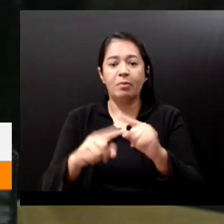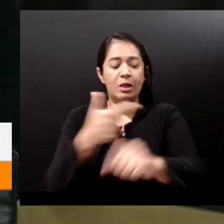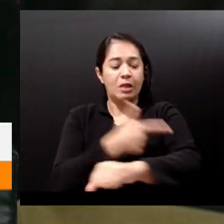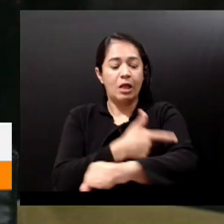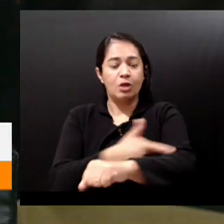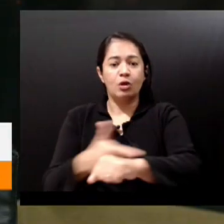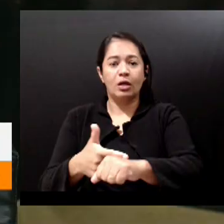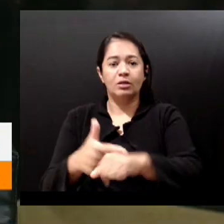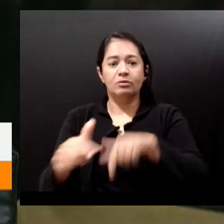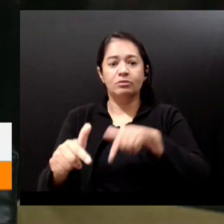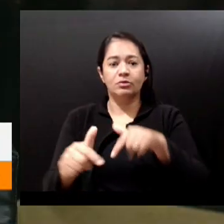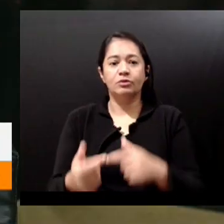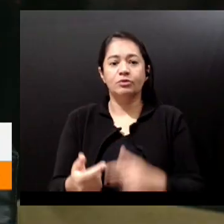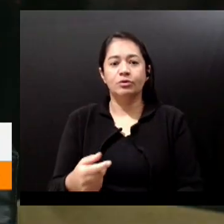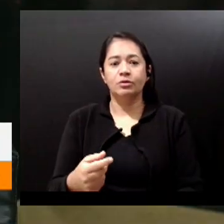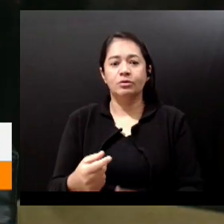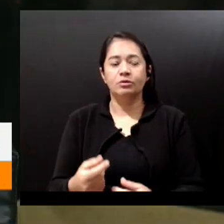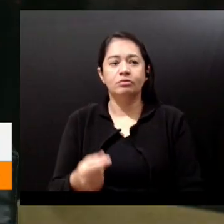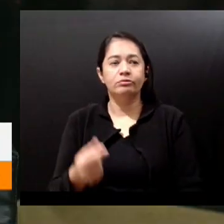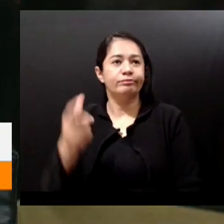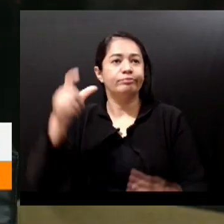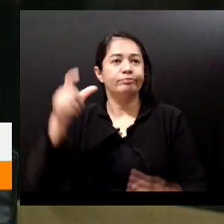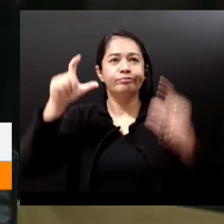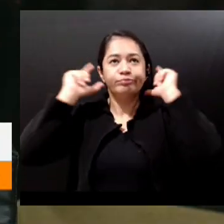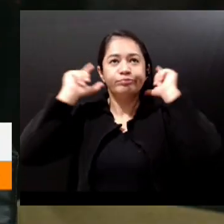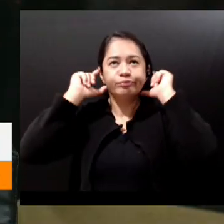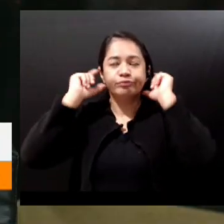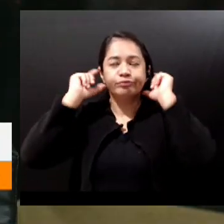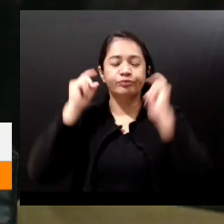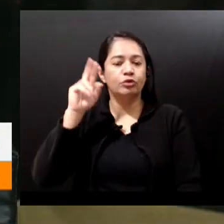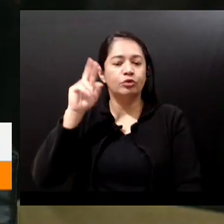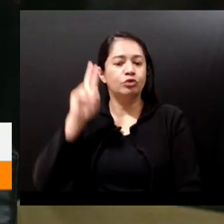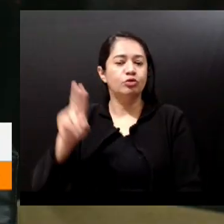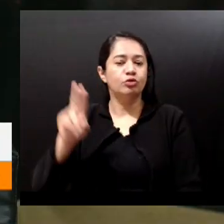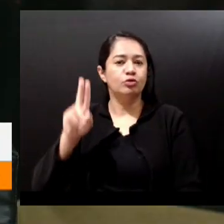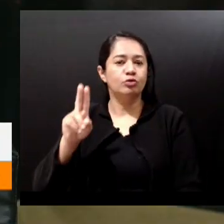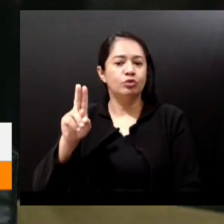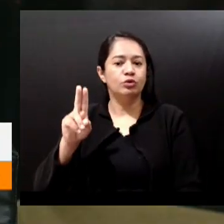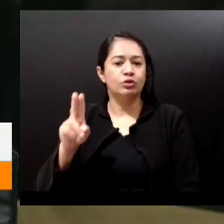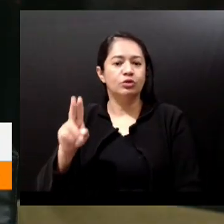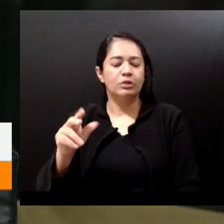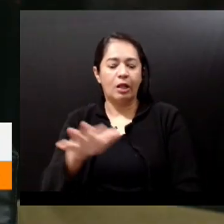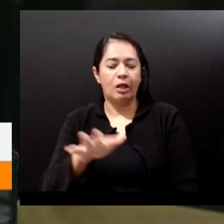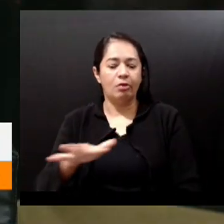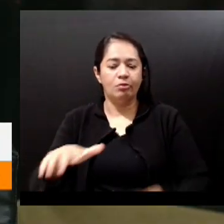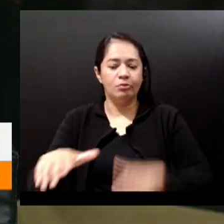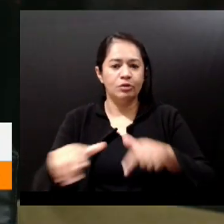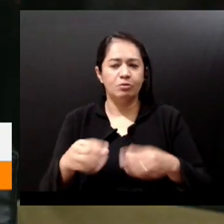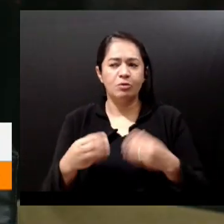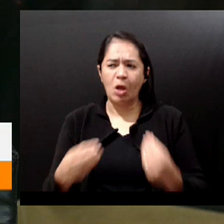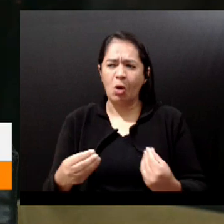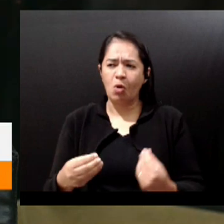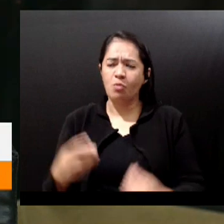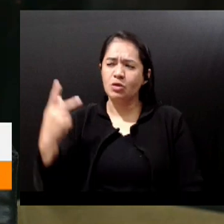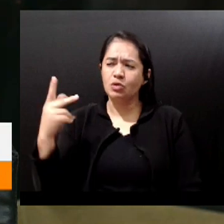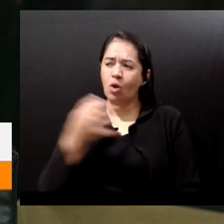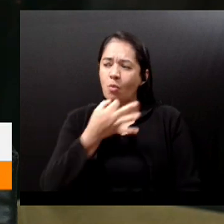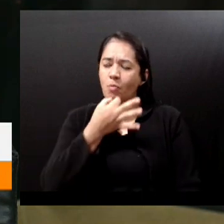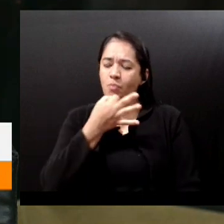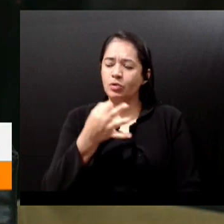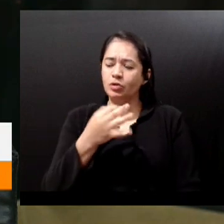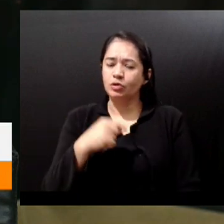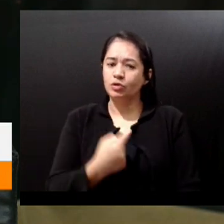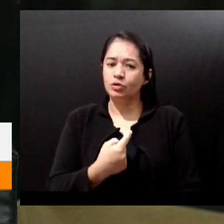no trabalho pode transmitir uma imagem negativa? Qual que é a sua avaliação quando a gente se refere